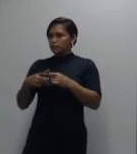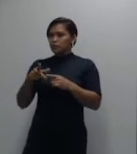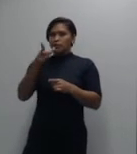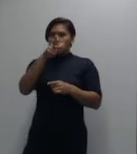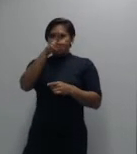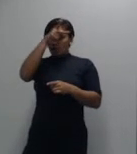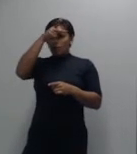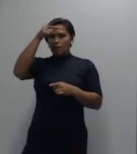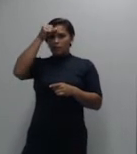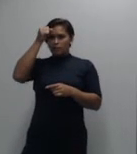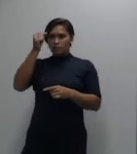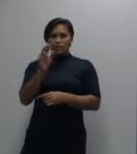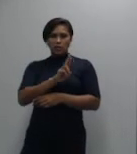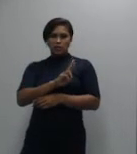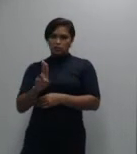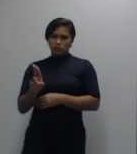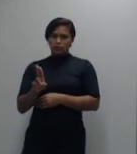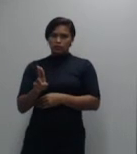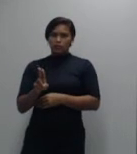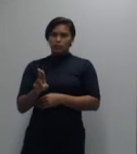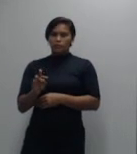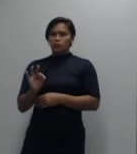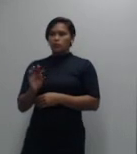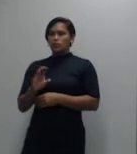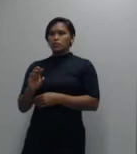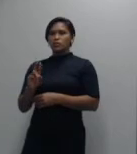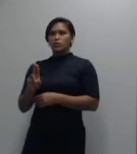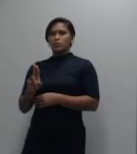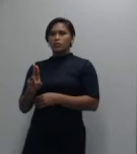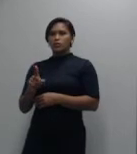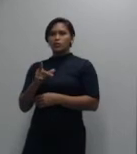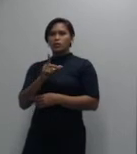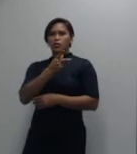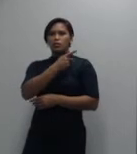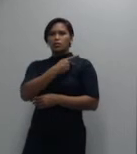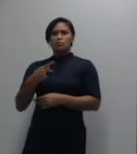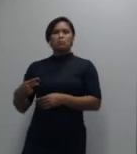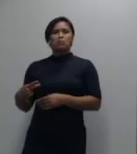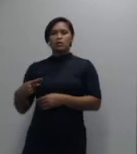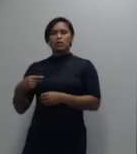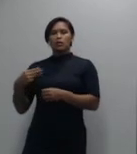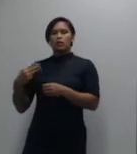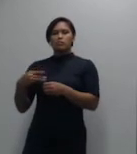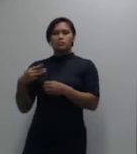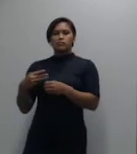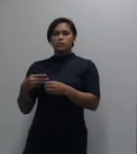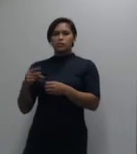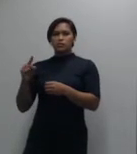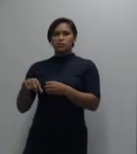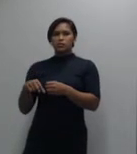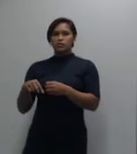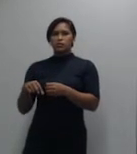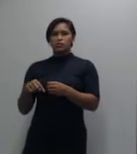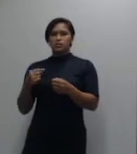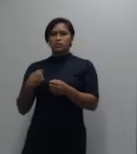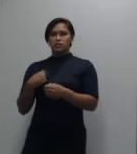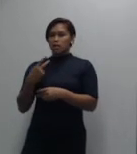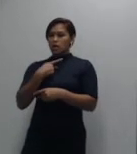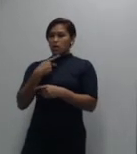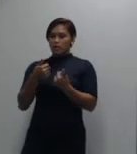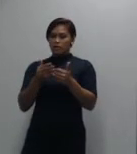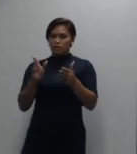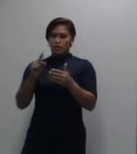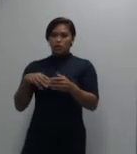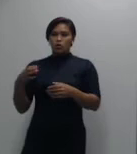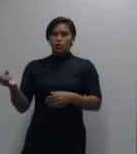inclusive volume ou o do terminal de boa tarde que é que fez o presidente da Câmara que aquele que você o